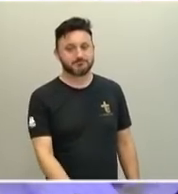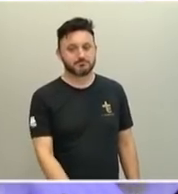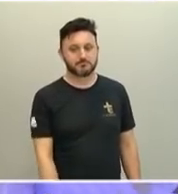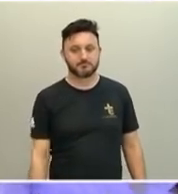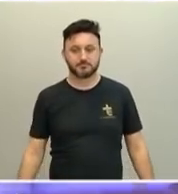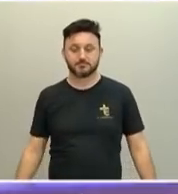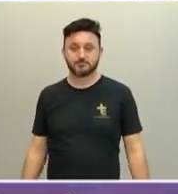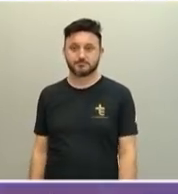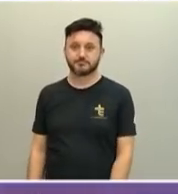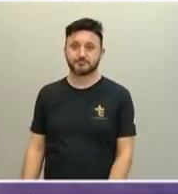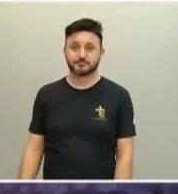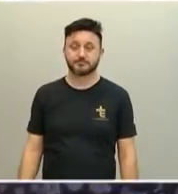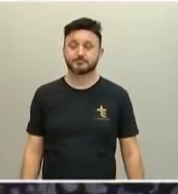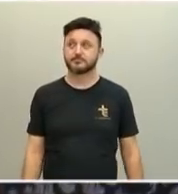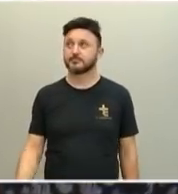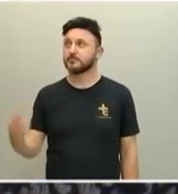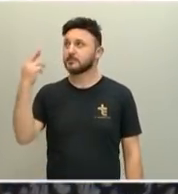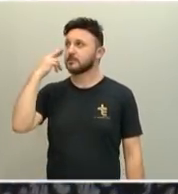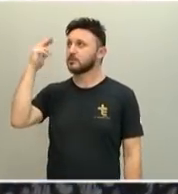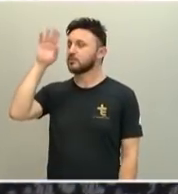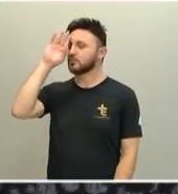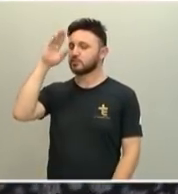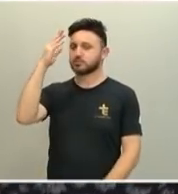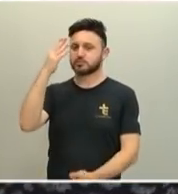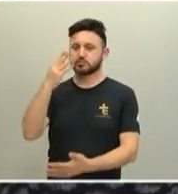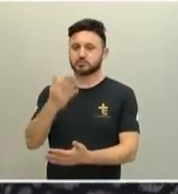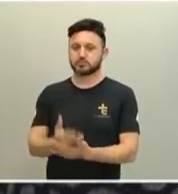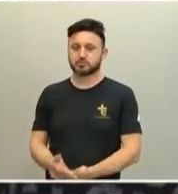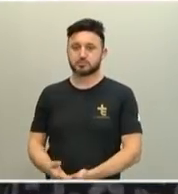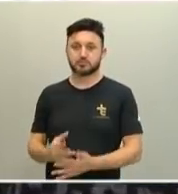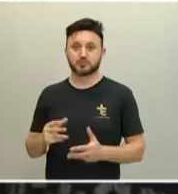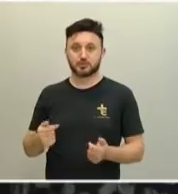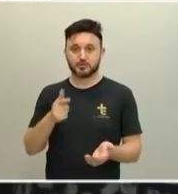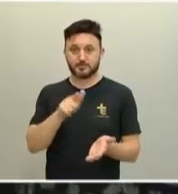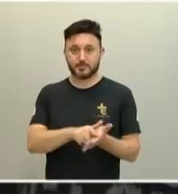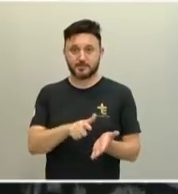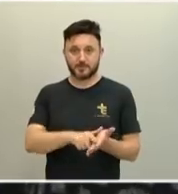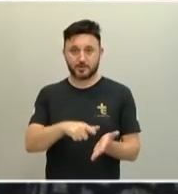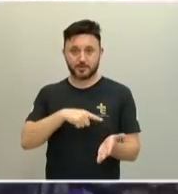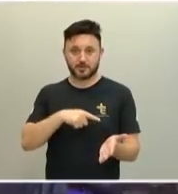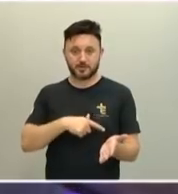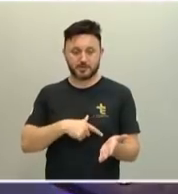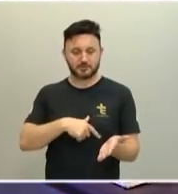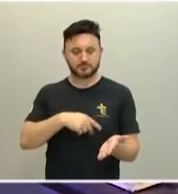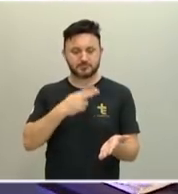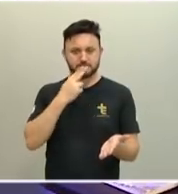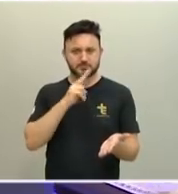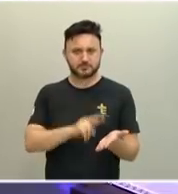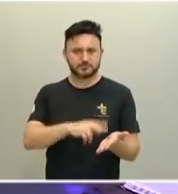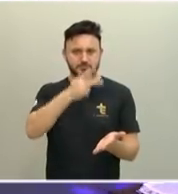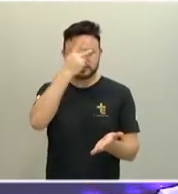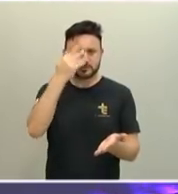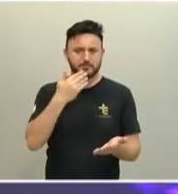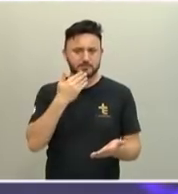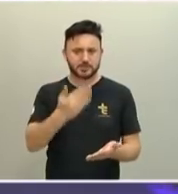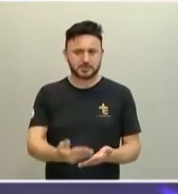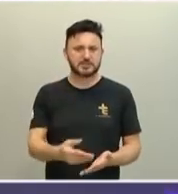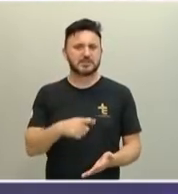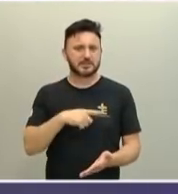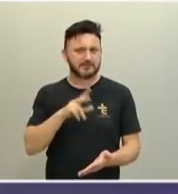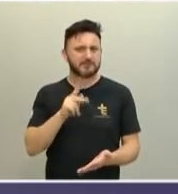Eu creio, Senhor, eu creio. Aqui nessas intenções tem desertos, verdadeiros